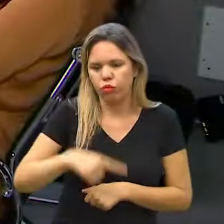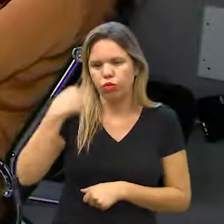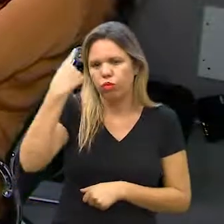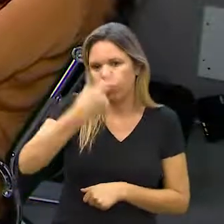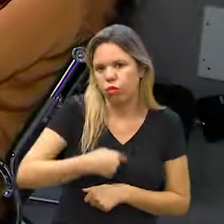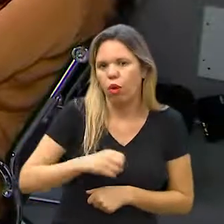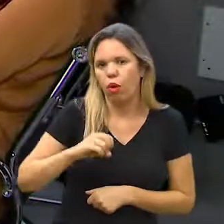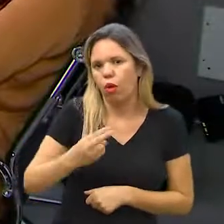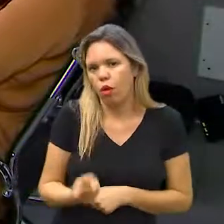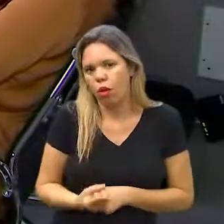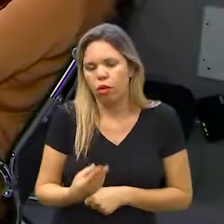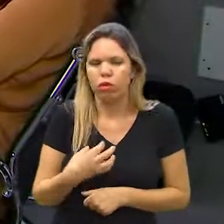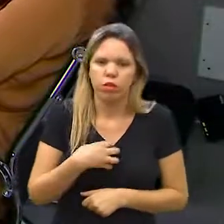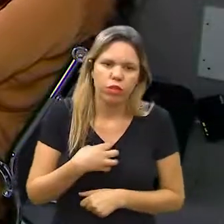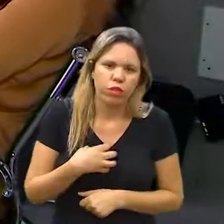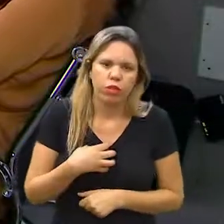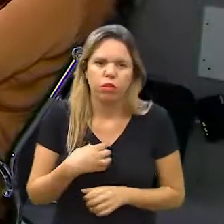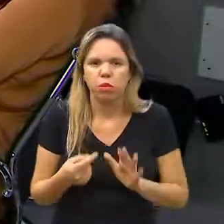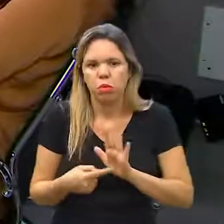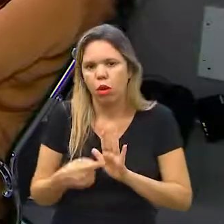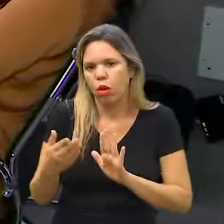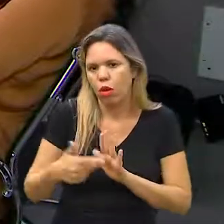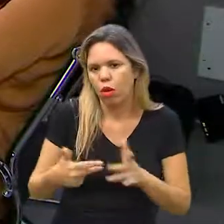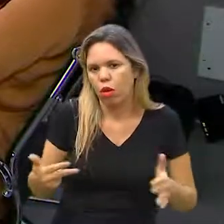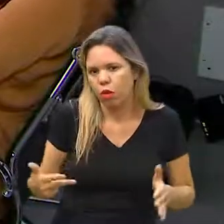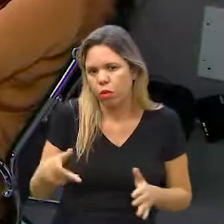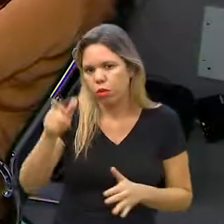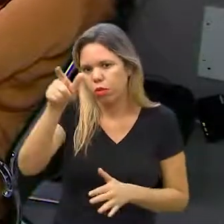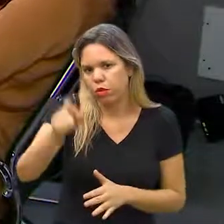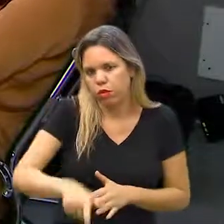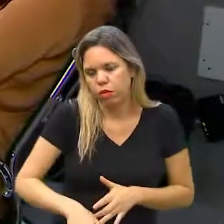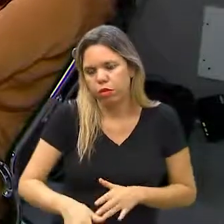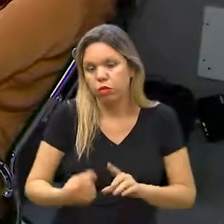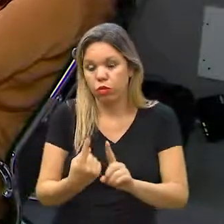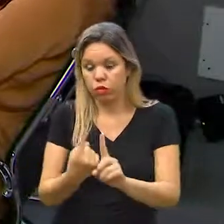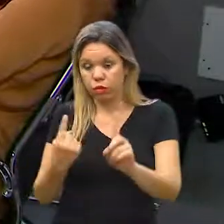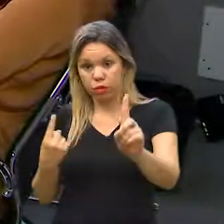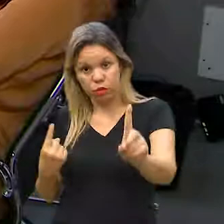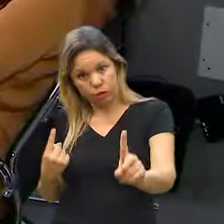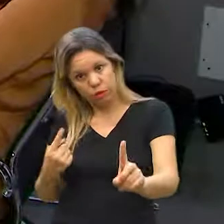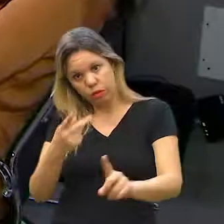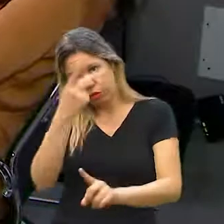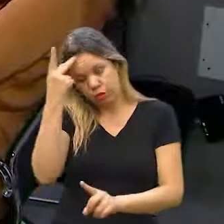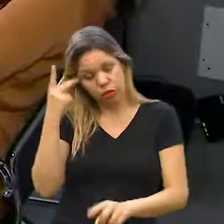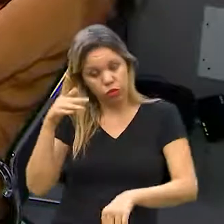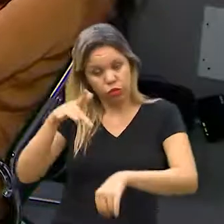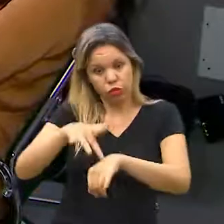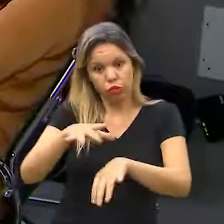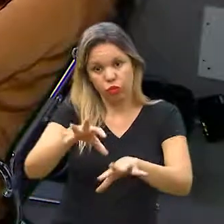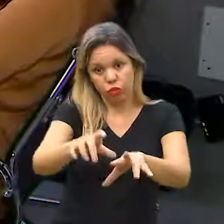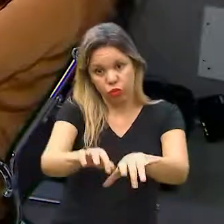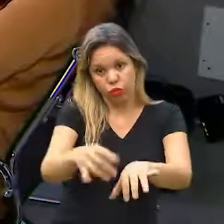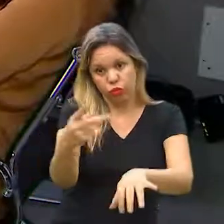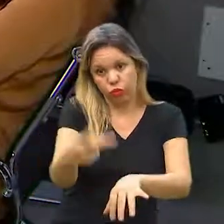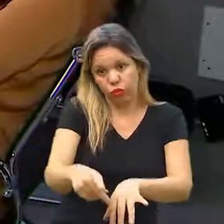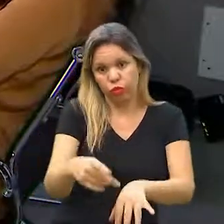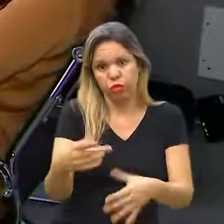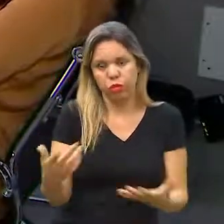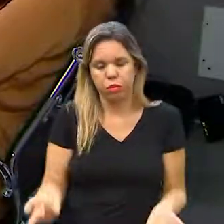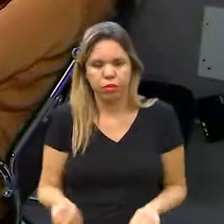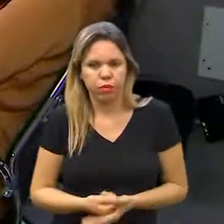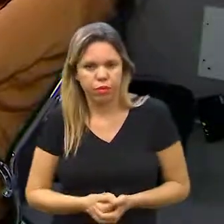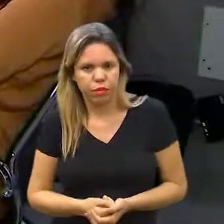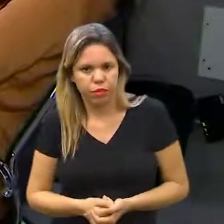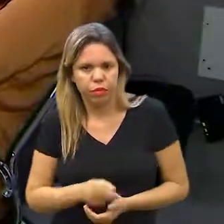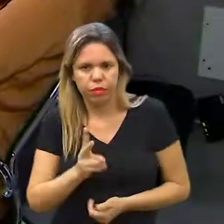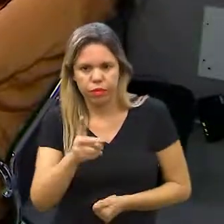você de alguma forma veio mostrar alguma coisa para uma pessoa o lançamento e as pessoas tocar no seu computador eu tiver que mexer nesse